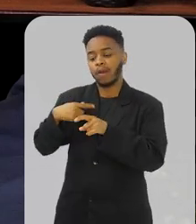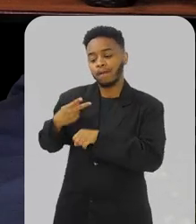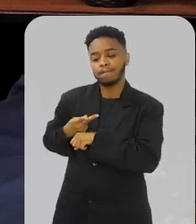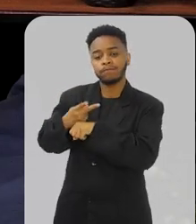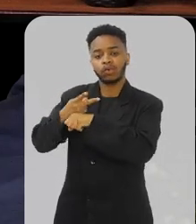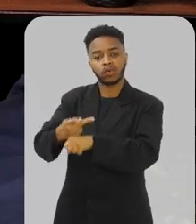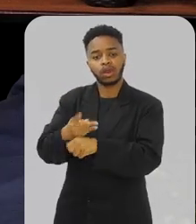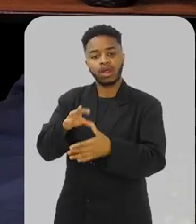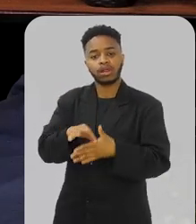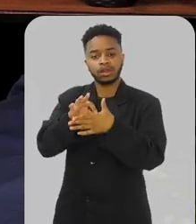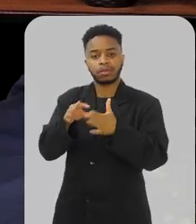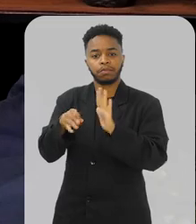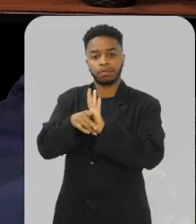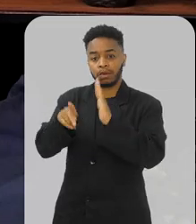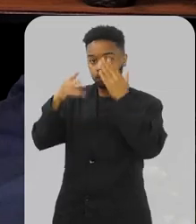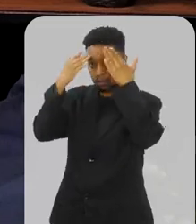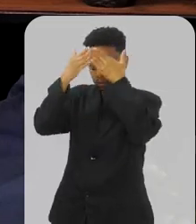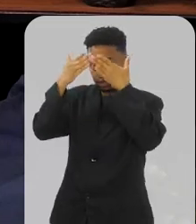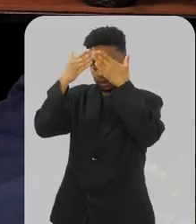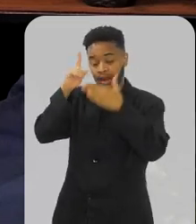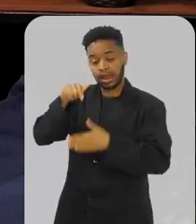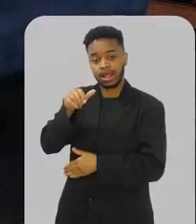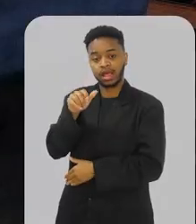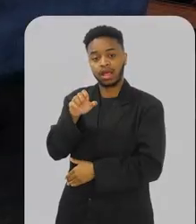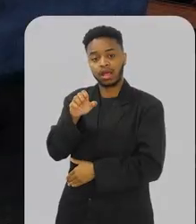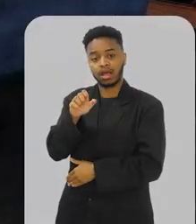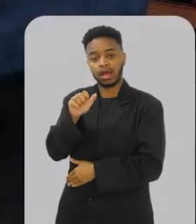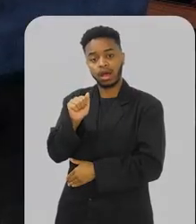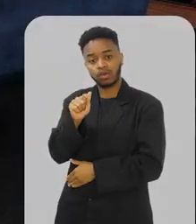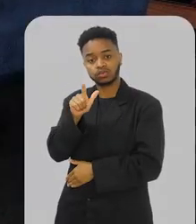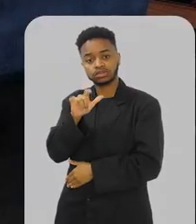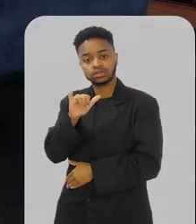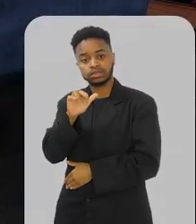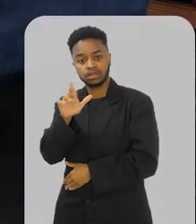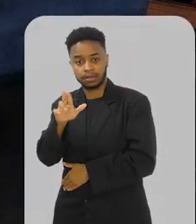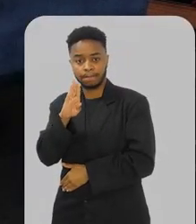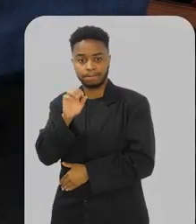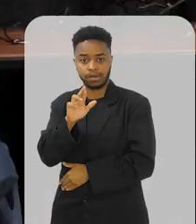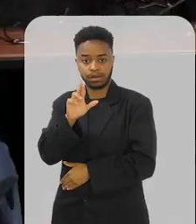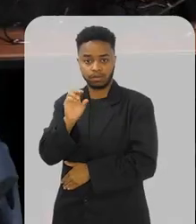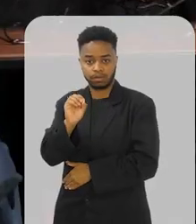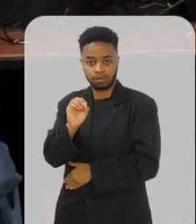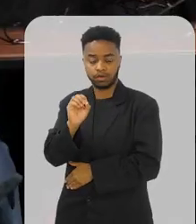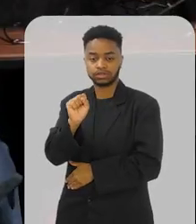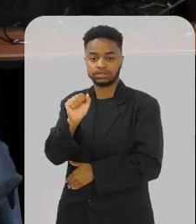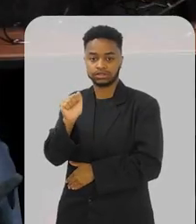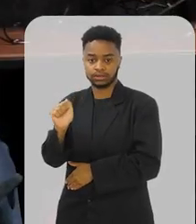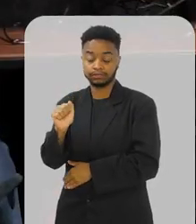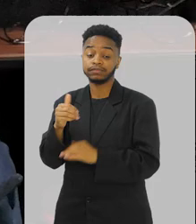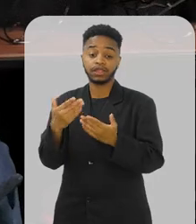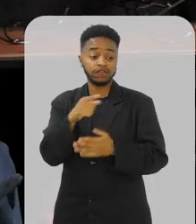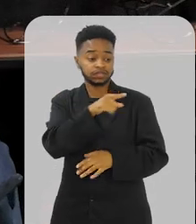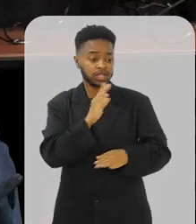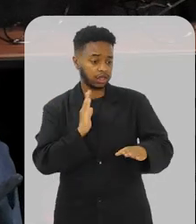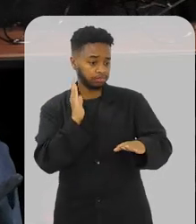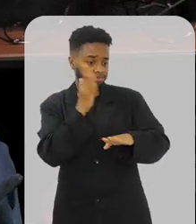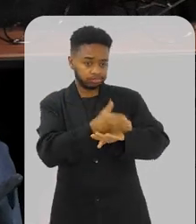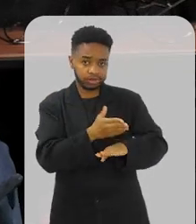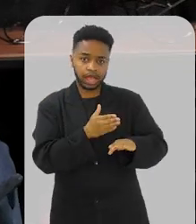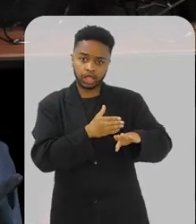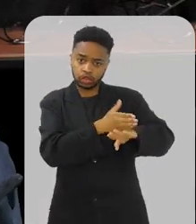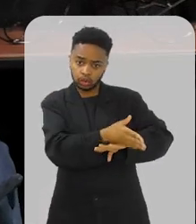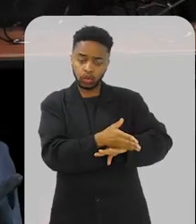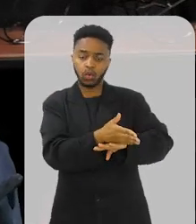um dirigente de Umbanda, que foi o pai Eucy Barbosa. Perfeito. E aí, quer dizer, você foi direto para a Umbanda,